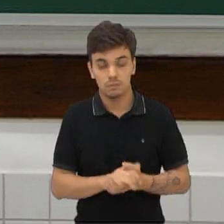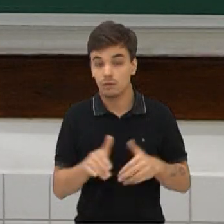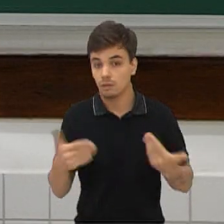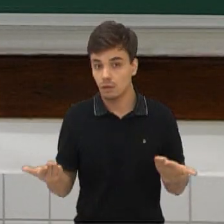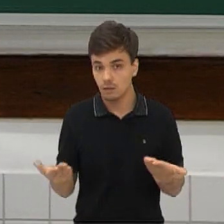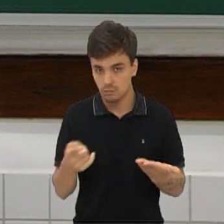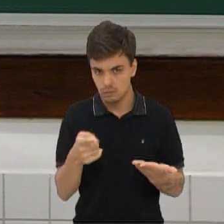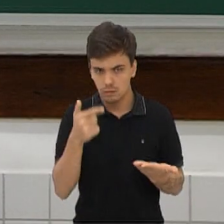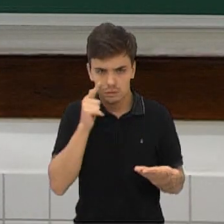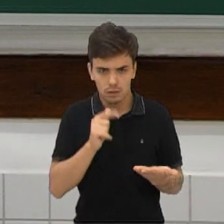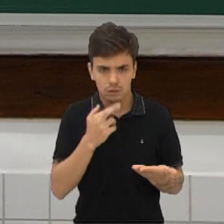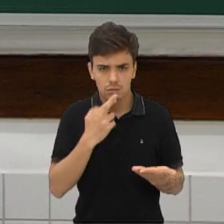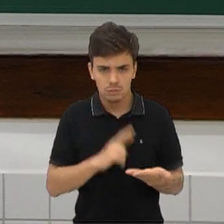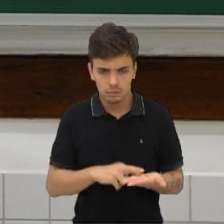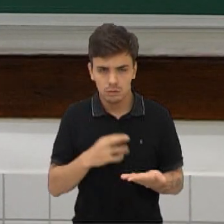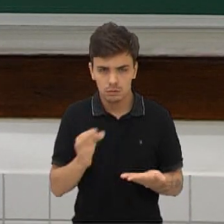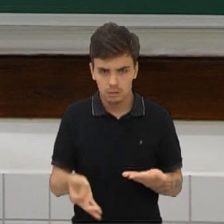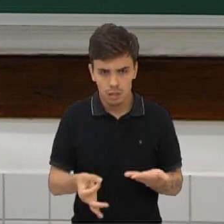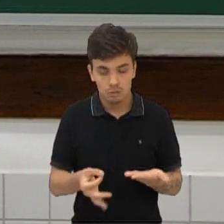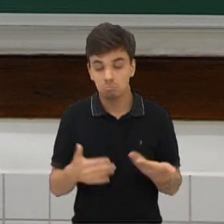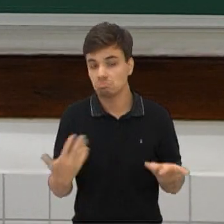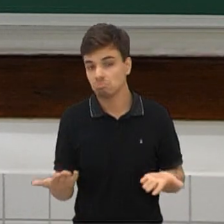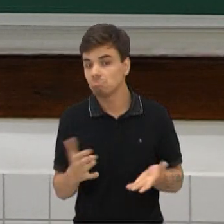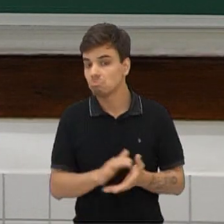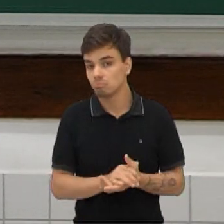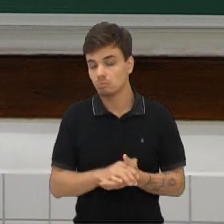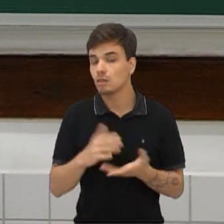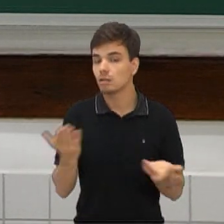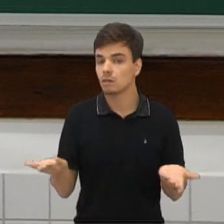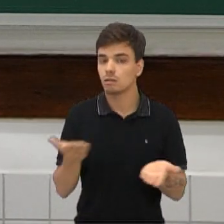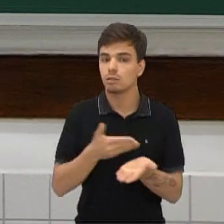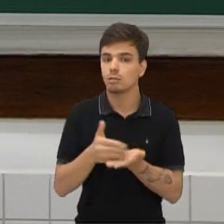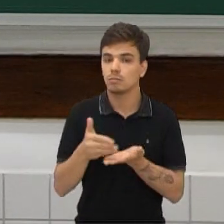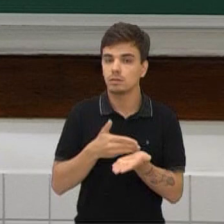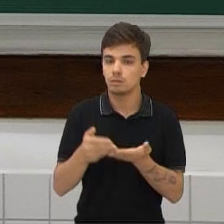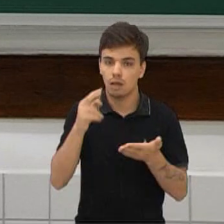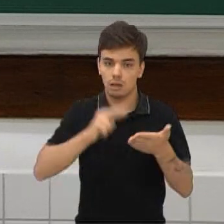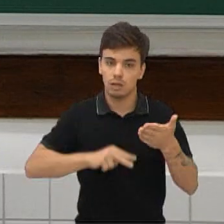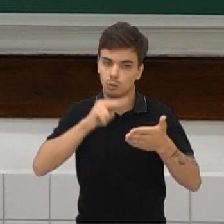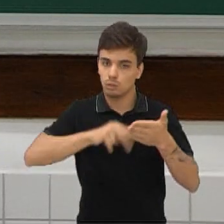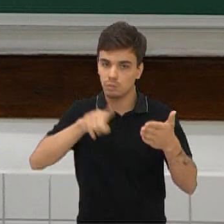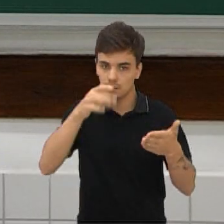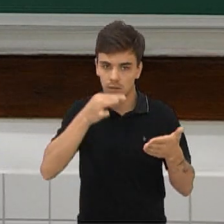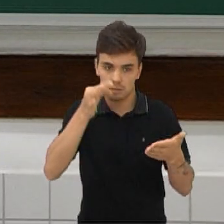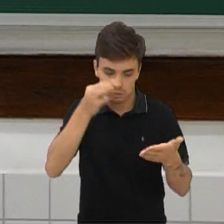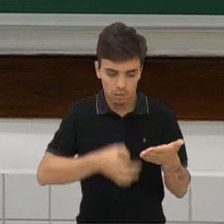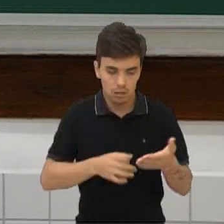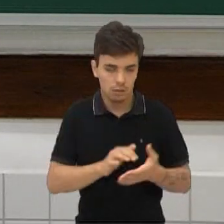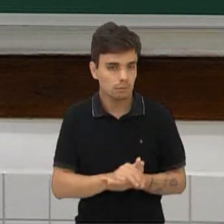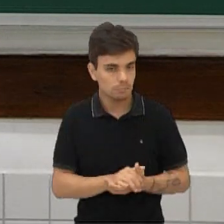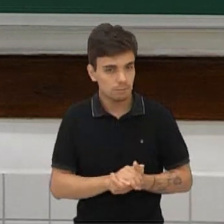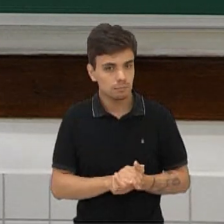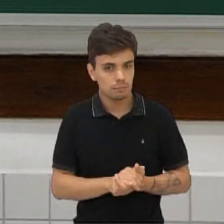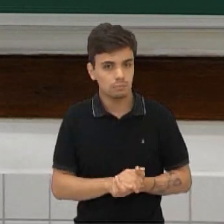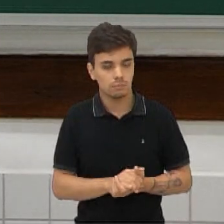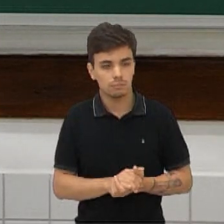Daí, será que você adivinhou? Será que você acertou? Vamos começar a leitura para você ter certeza, tá bom? Vamos lá?